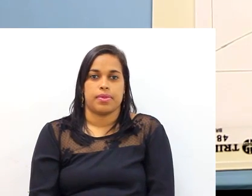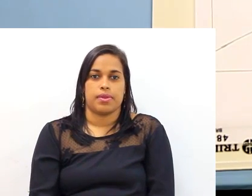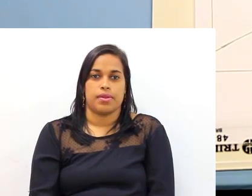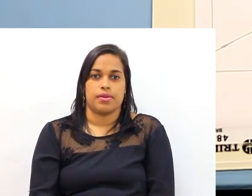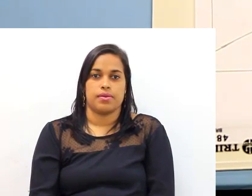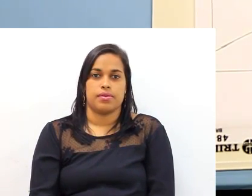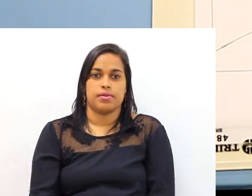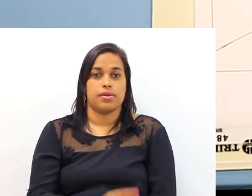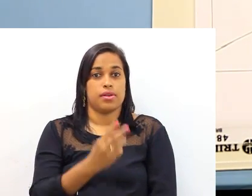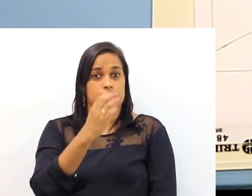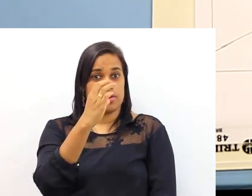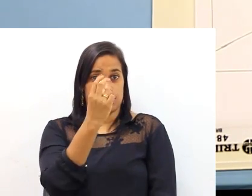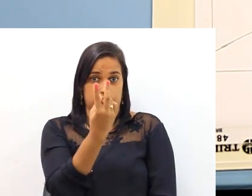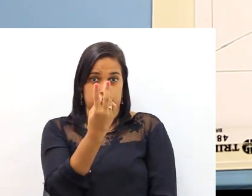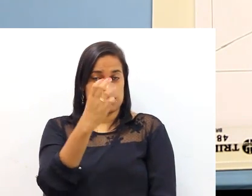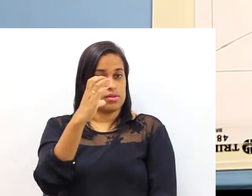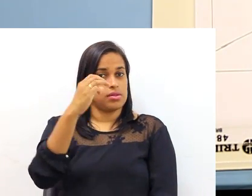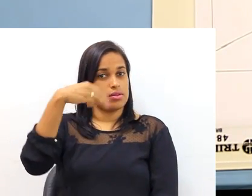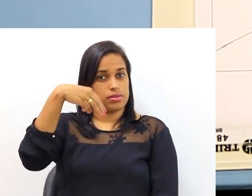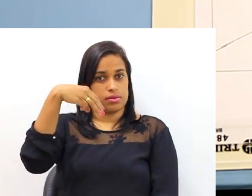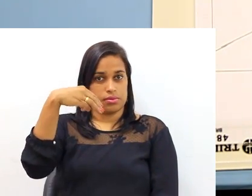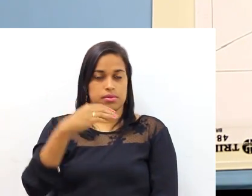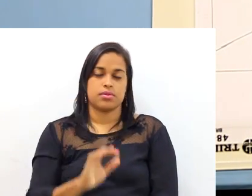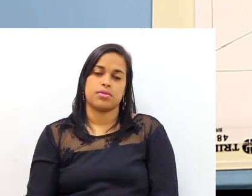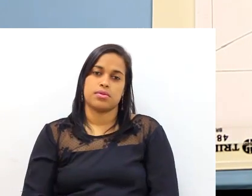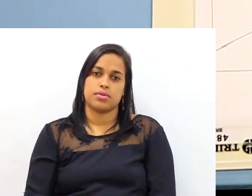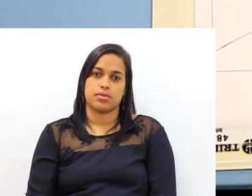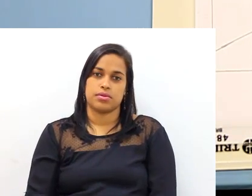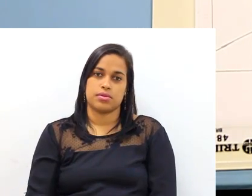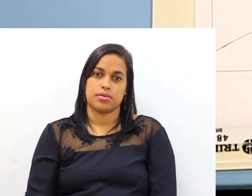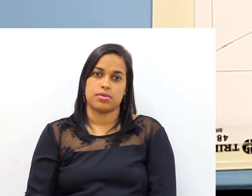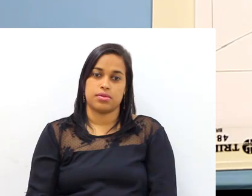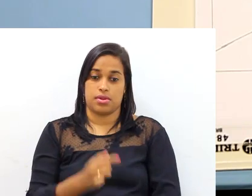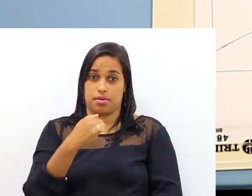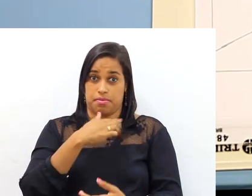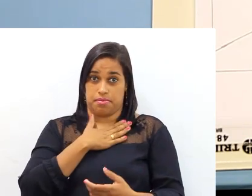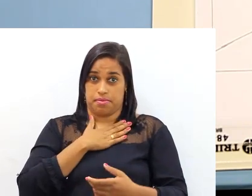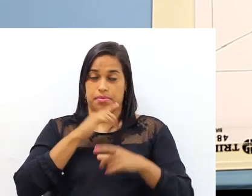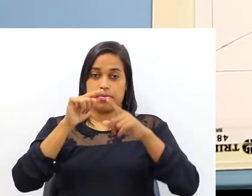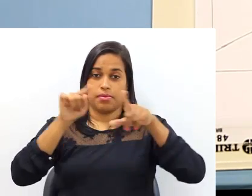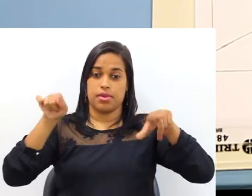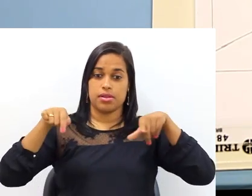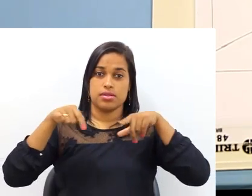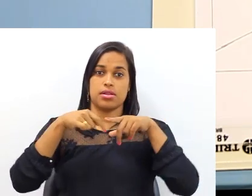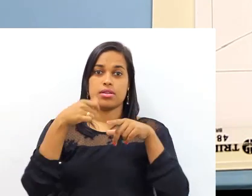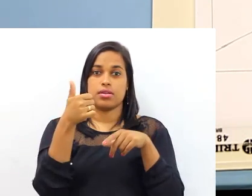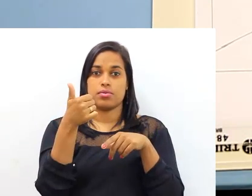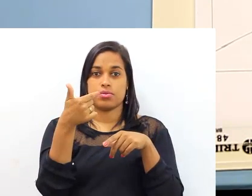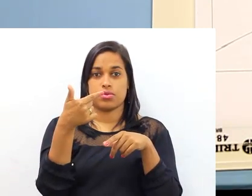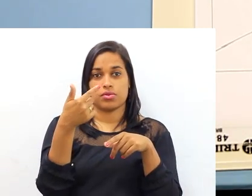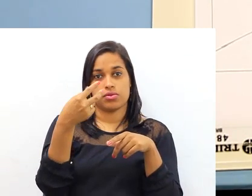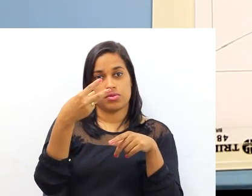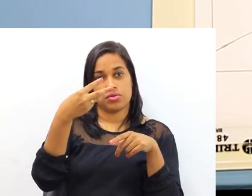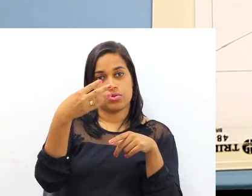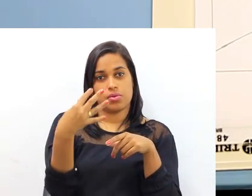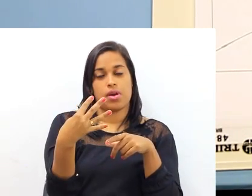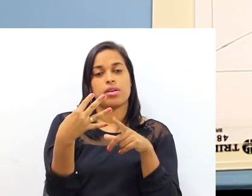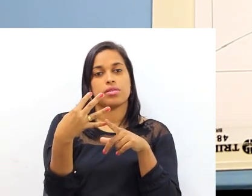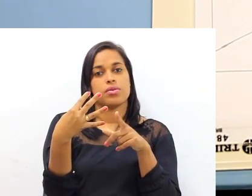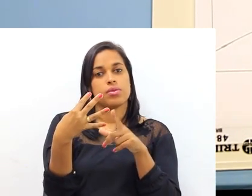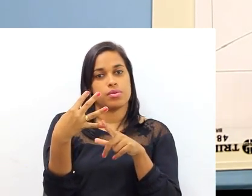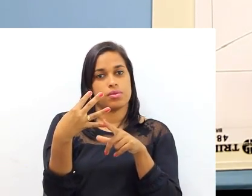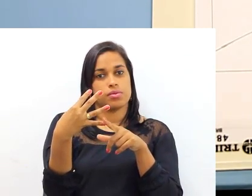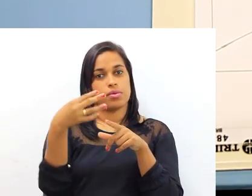que equivale mais ou menos a 2 centímetros. Então, a minha sala tem 1, 2, 3, 4 metros e